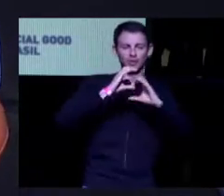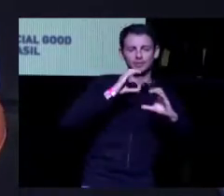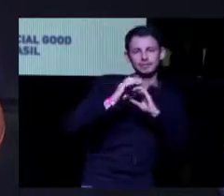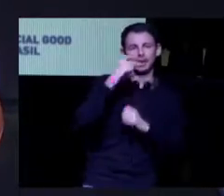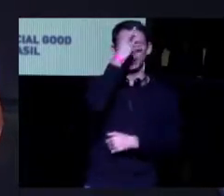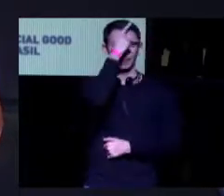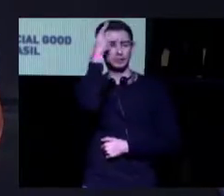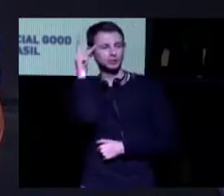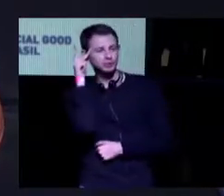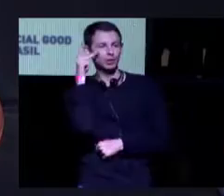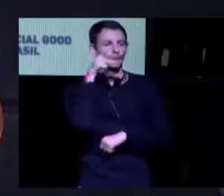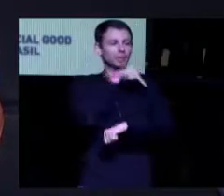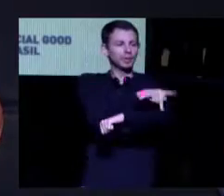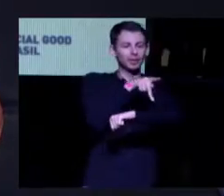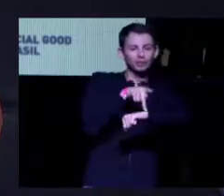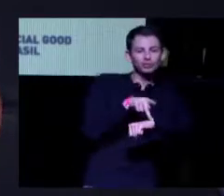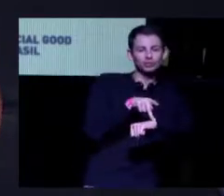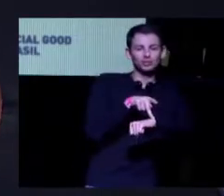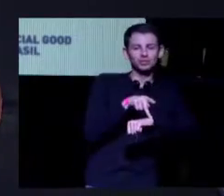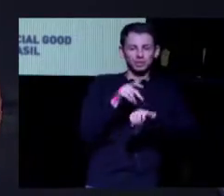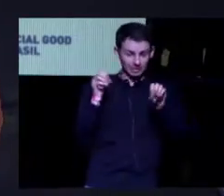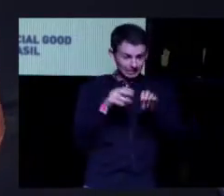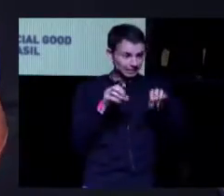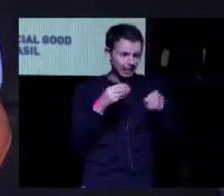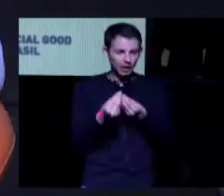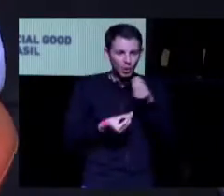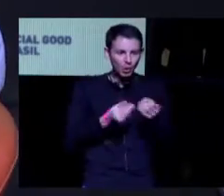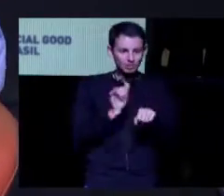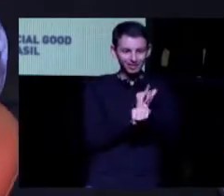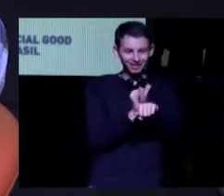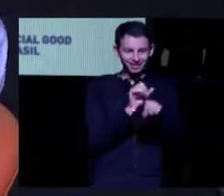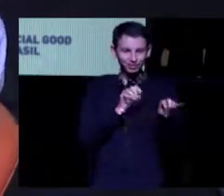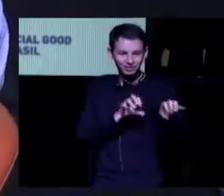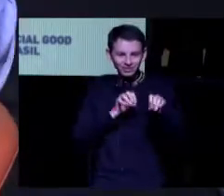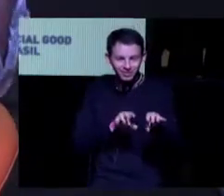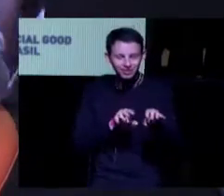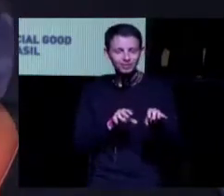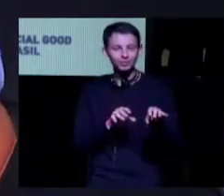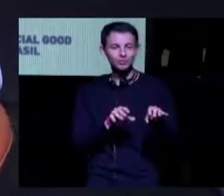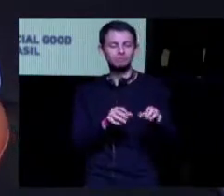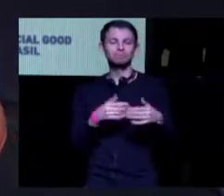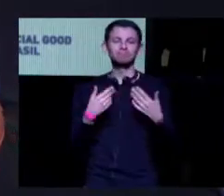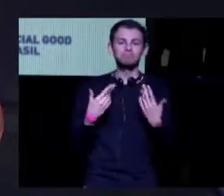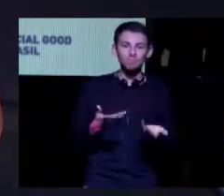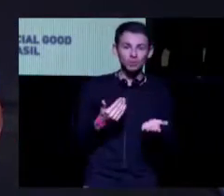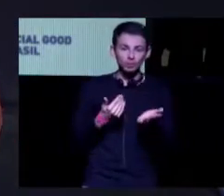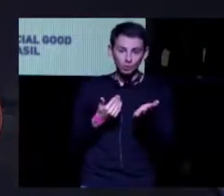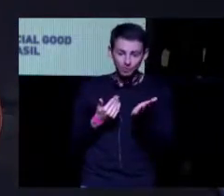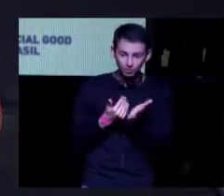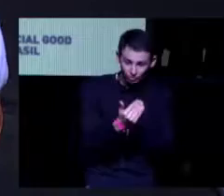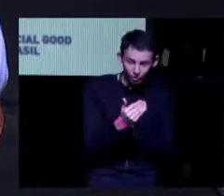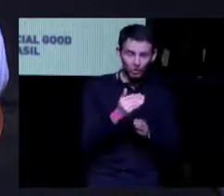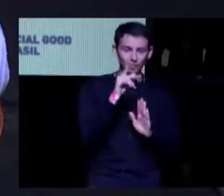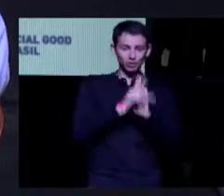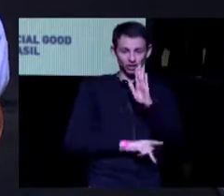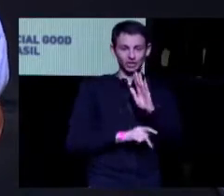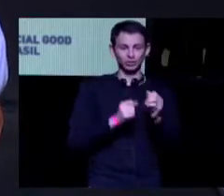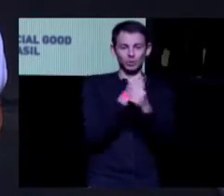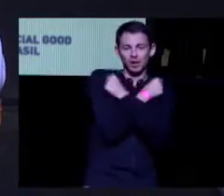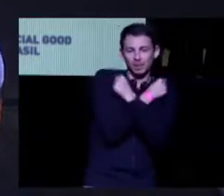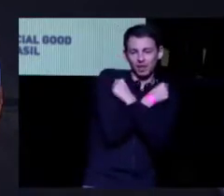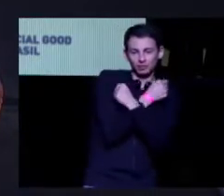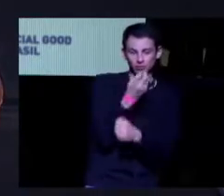pedagogia para ensinar os professores a darem aulas e pessoas de administração. Então, quando a gente lançou o Abraço Cultural, já tinha toda a galera da